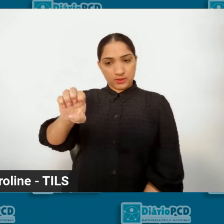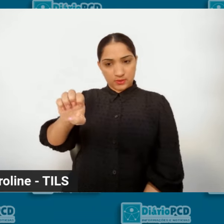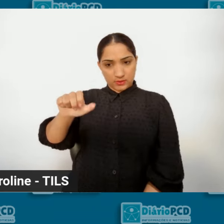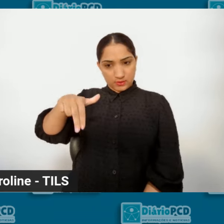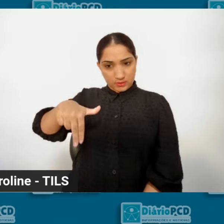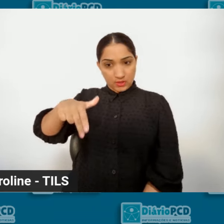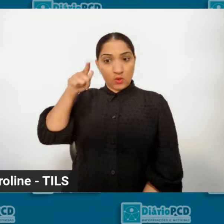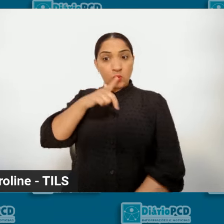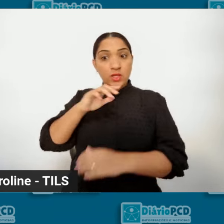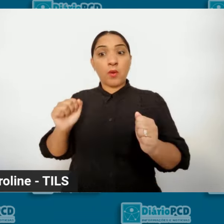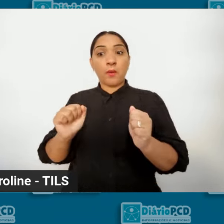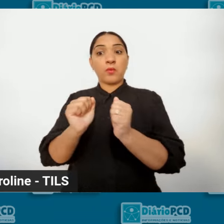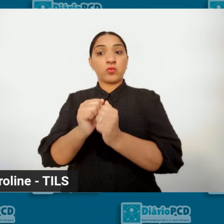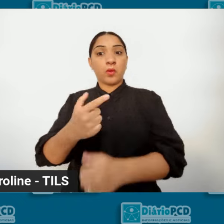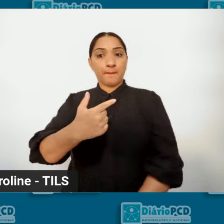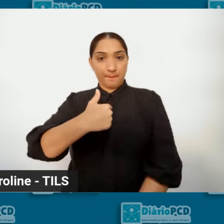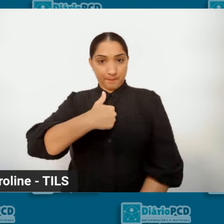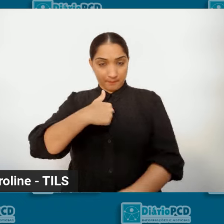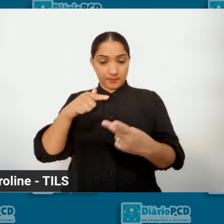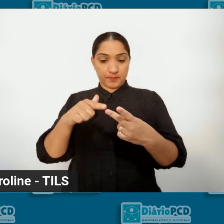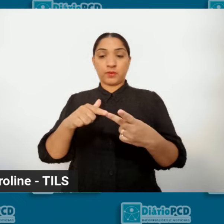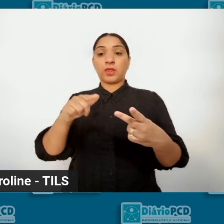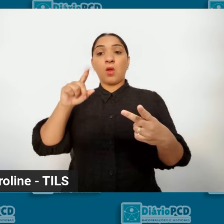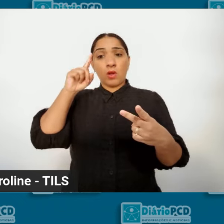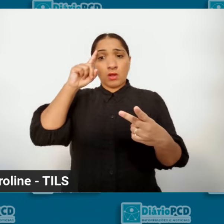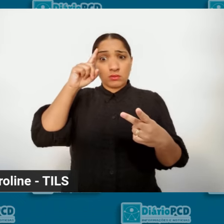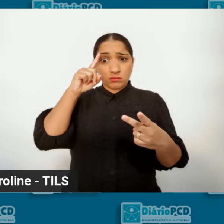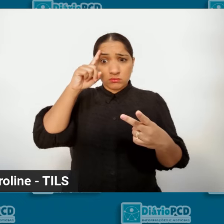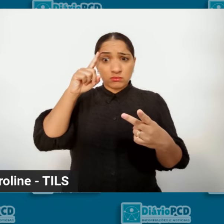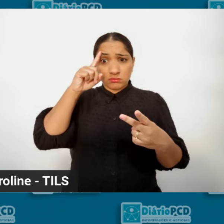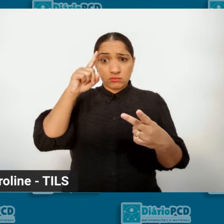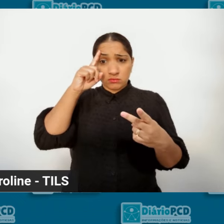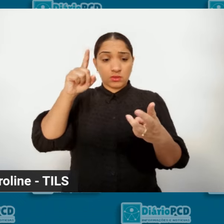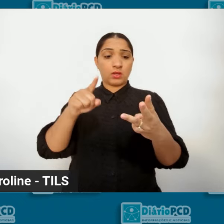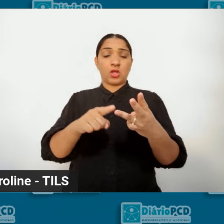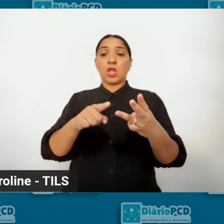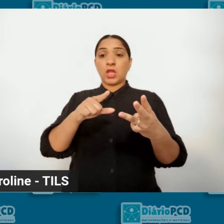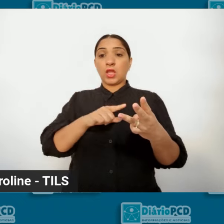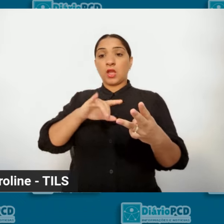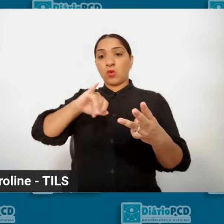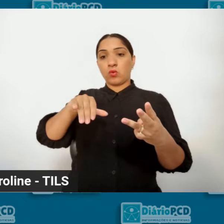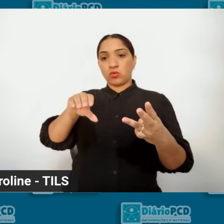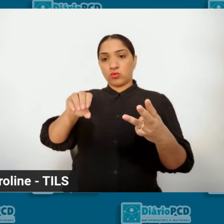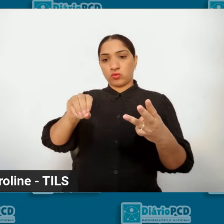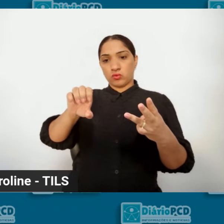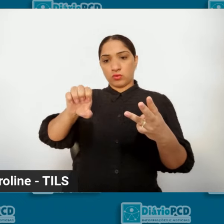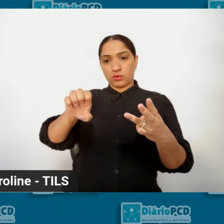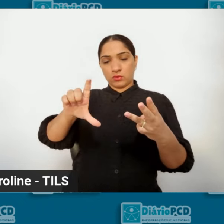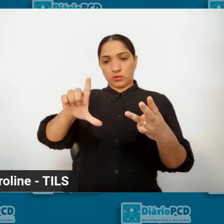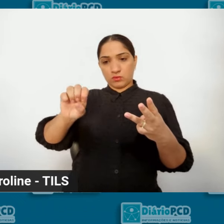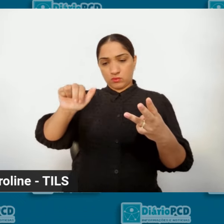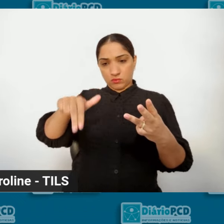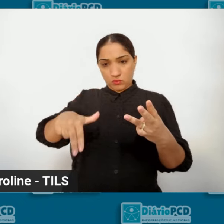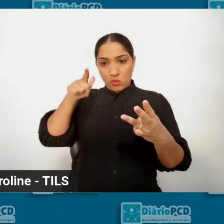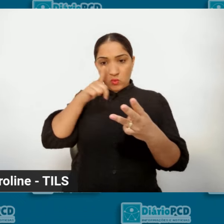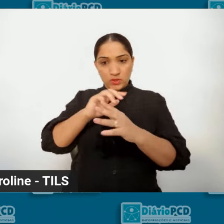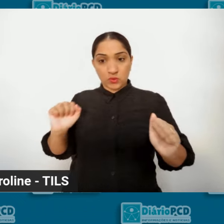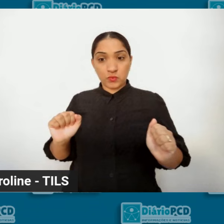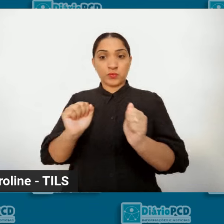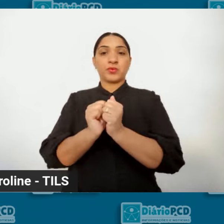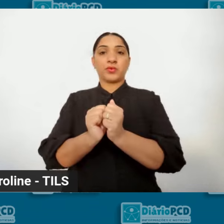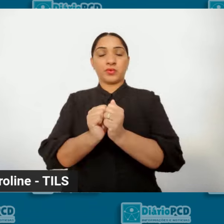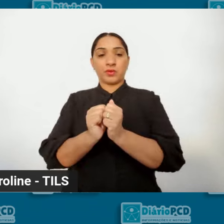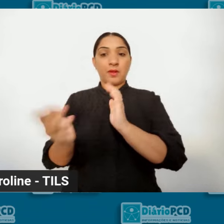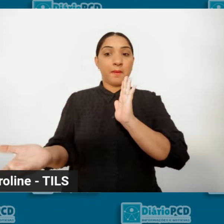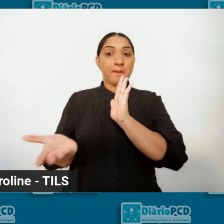com a Anne e com o Dr. Joelson. Por sinal, um grande abraço a todos que apoiam o Diário PCD. Traz para a gente, Roland,